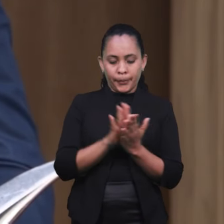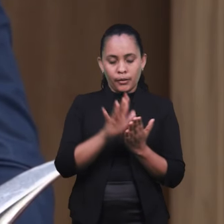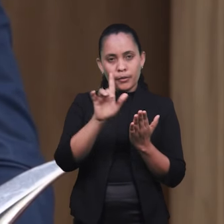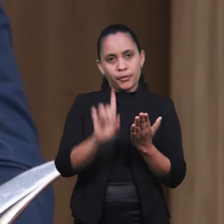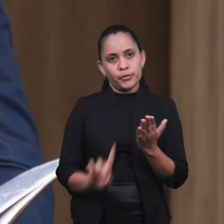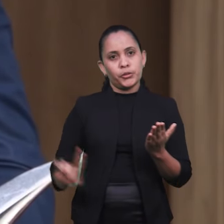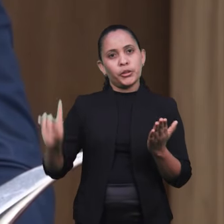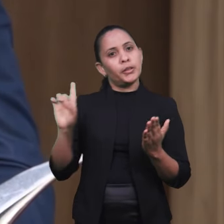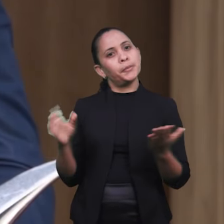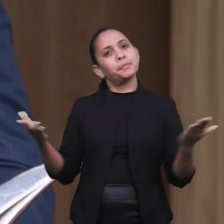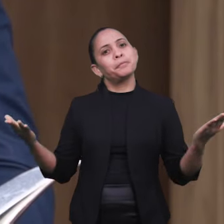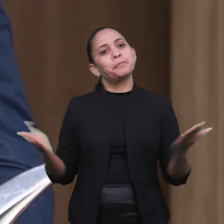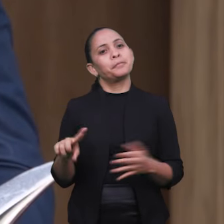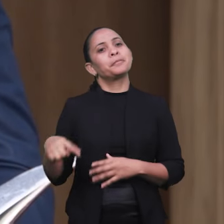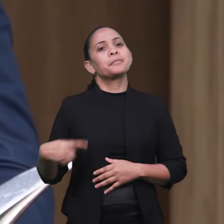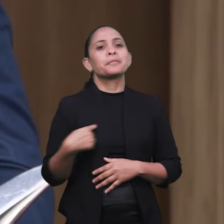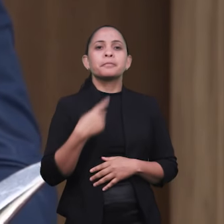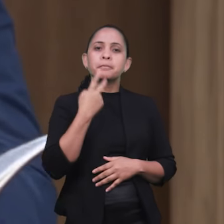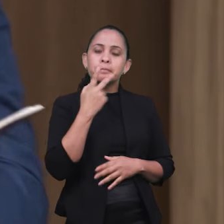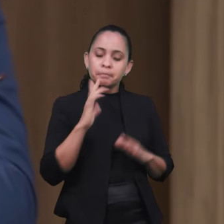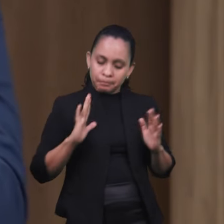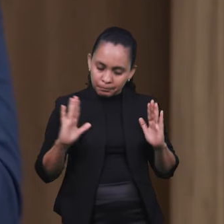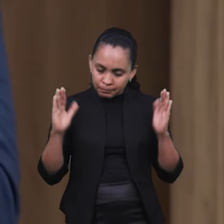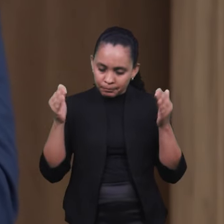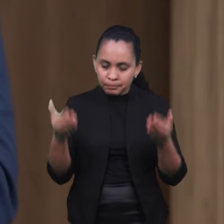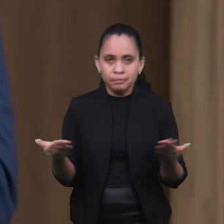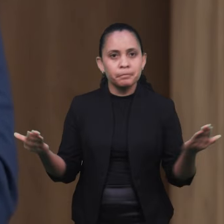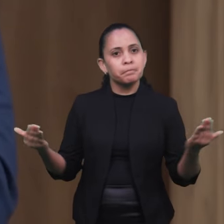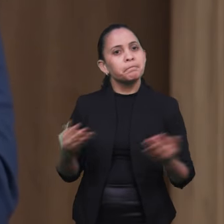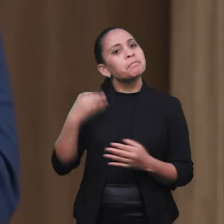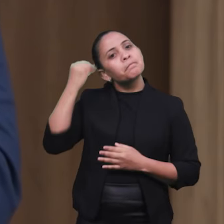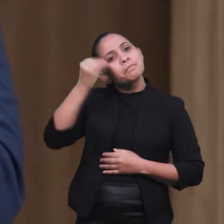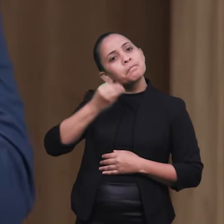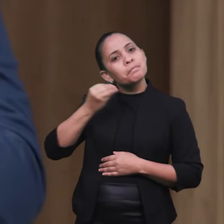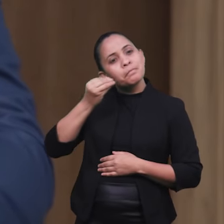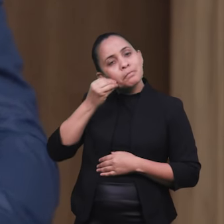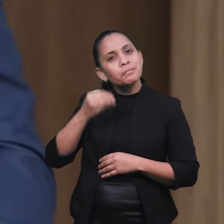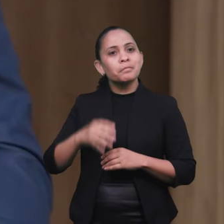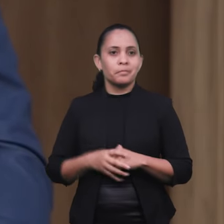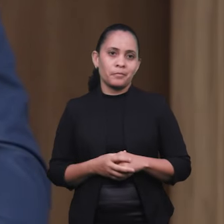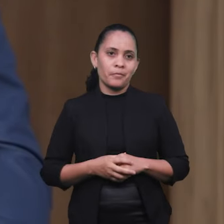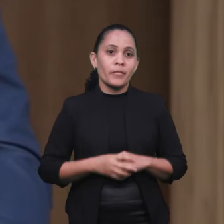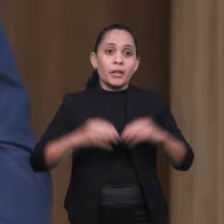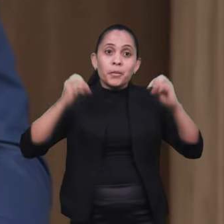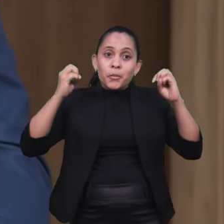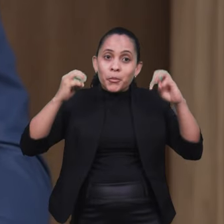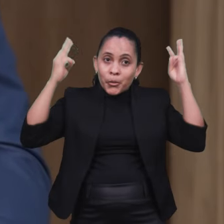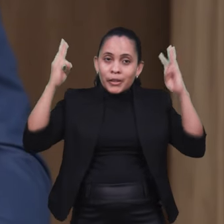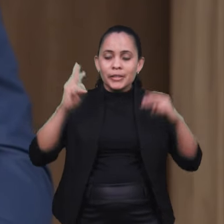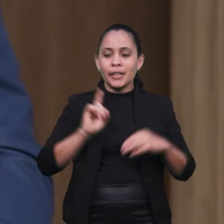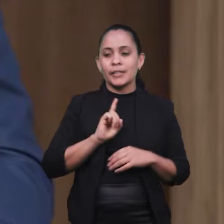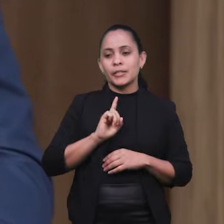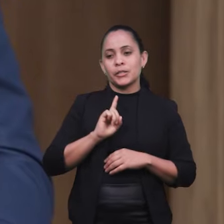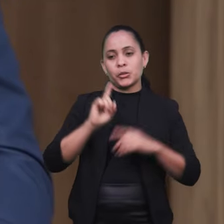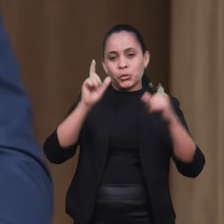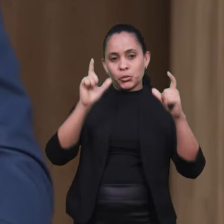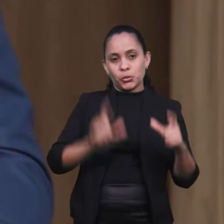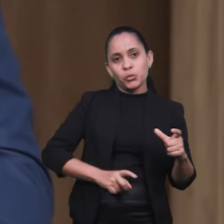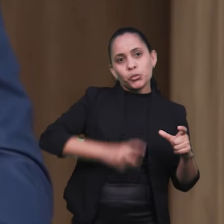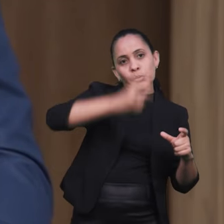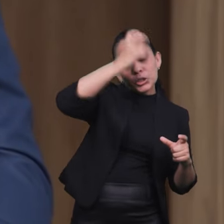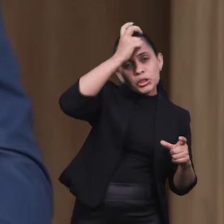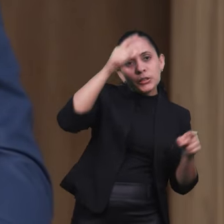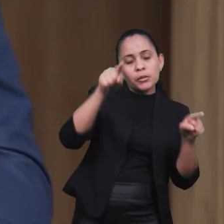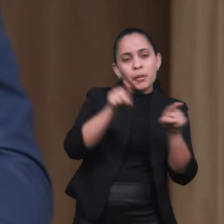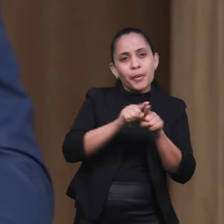a palavra. Estamos falando especificamente da experiência de Moisés no Egito, o